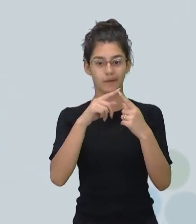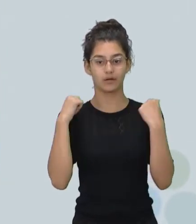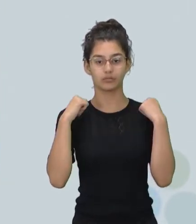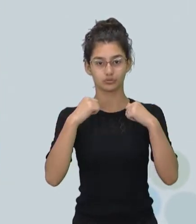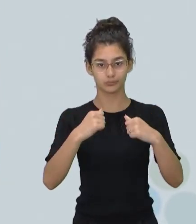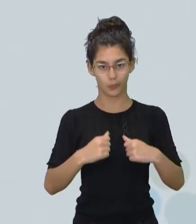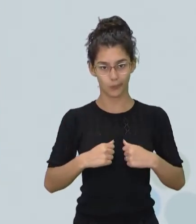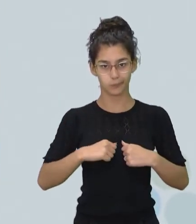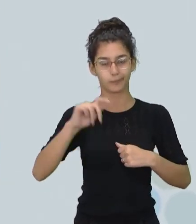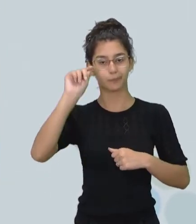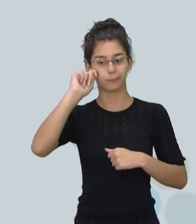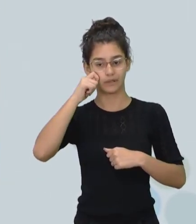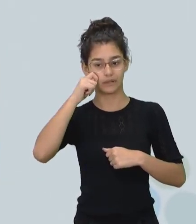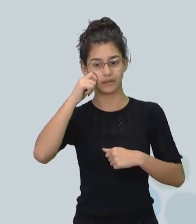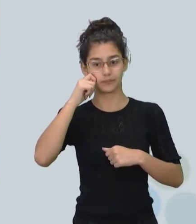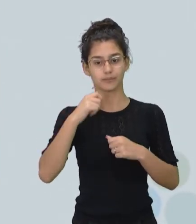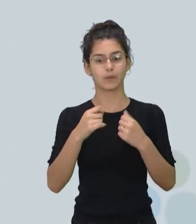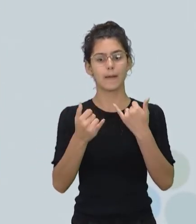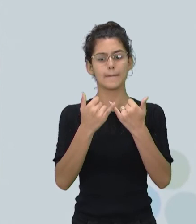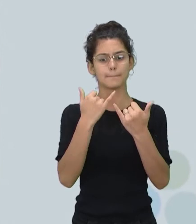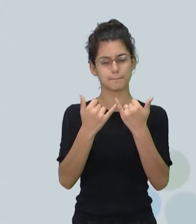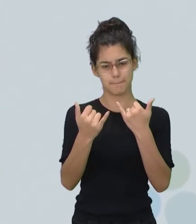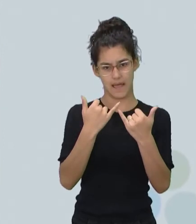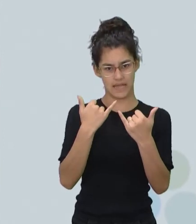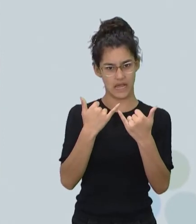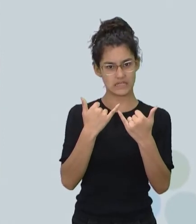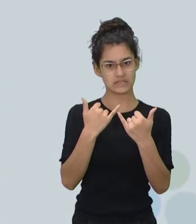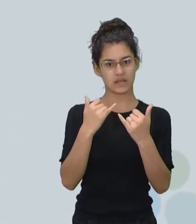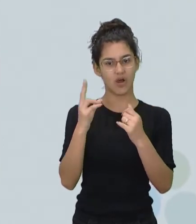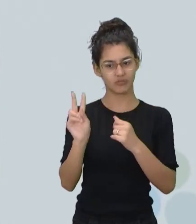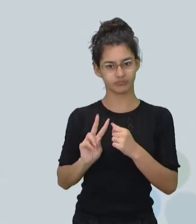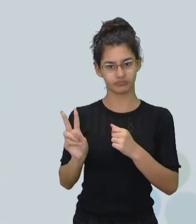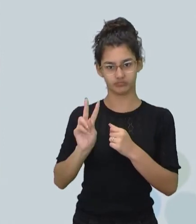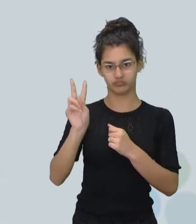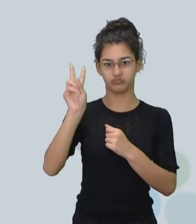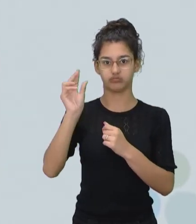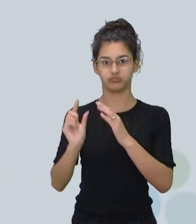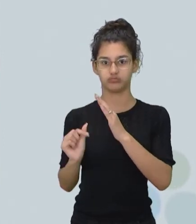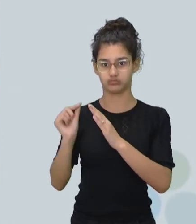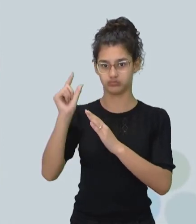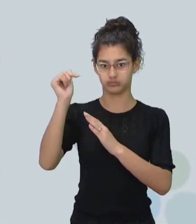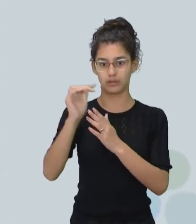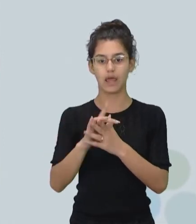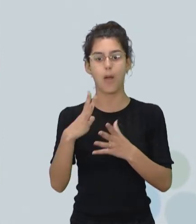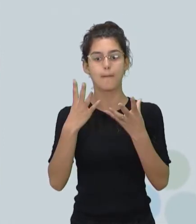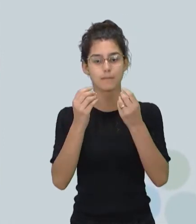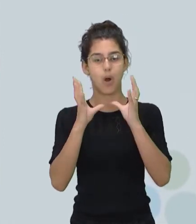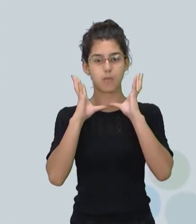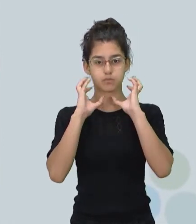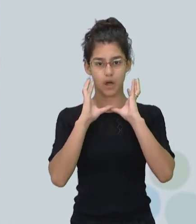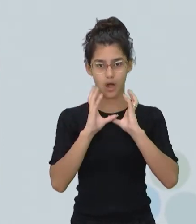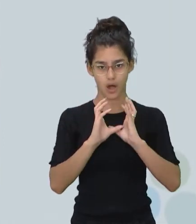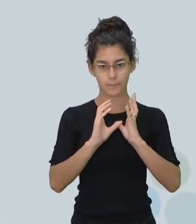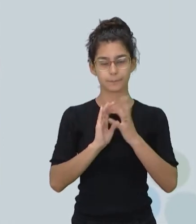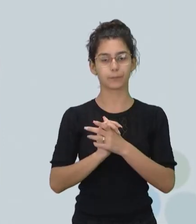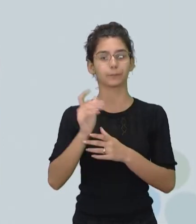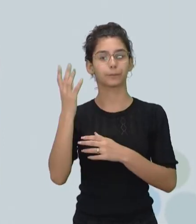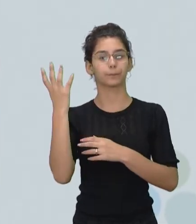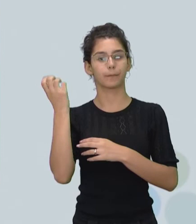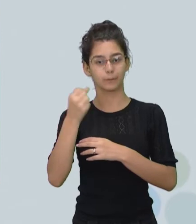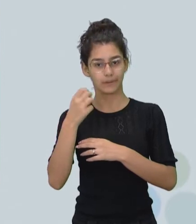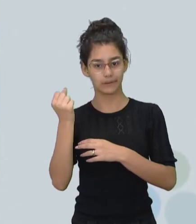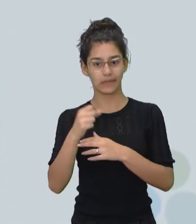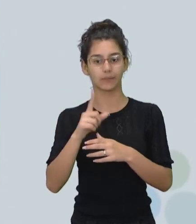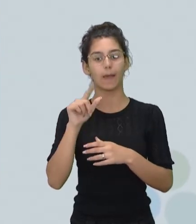preta, né? Parece também uma roupa cara. Ele é um homem que tem uma barba, bastante barba, uma barba branca, assim, bastante barba.